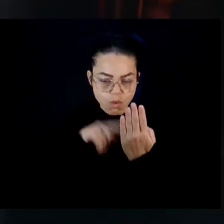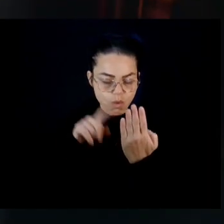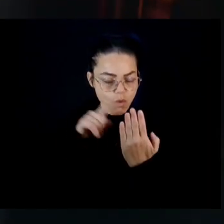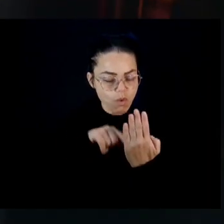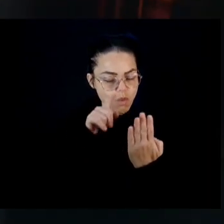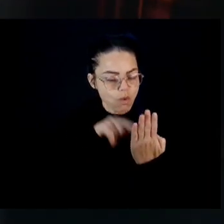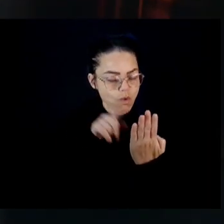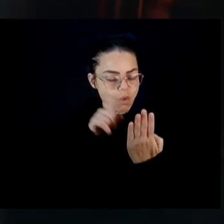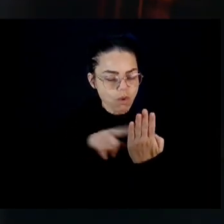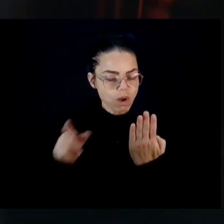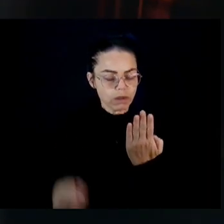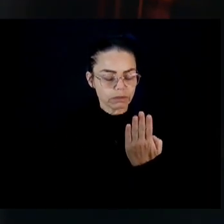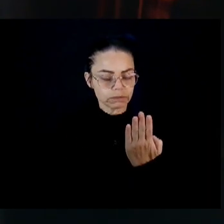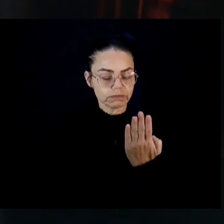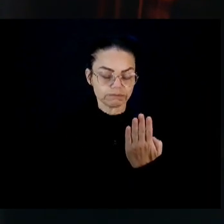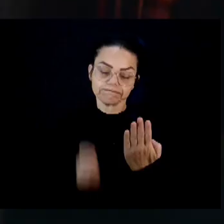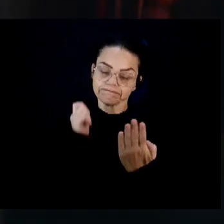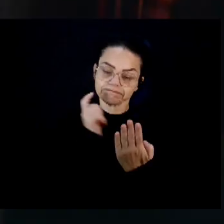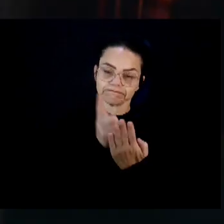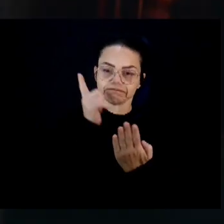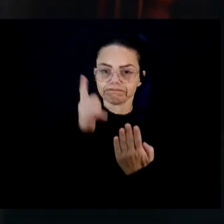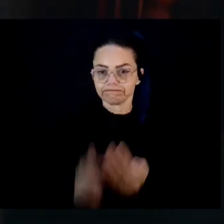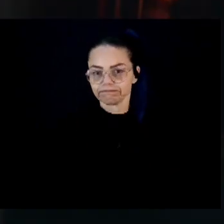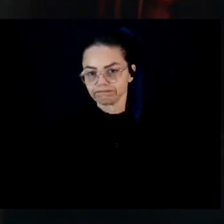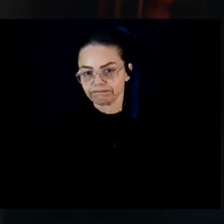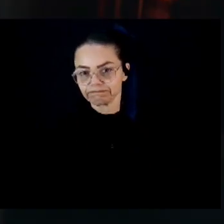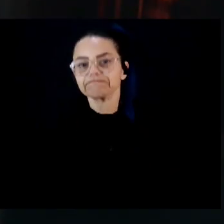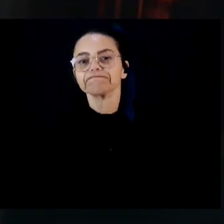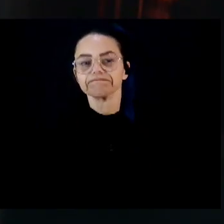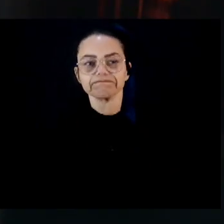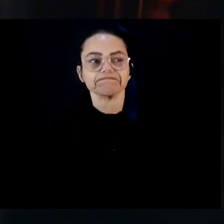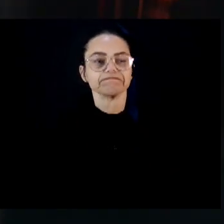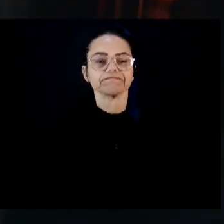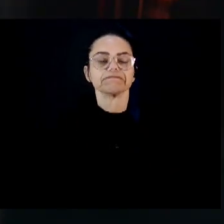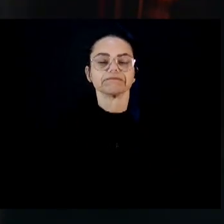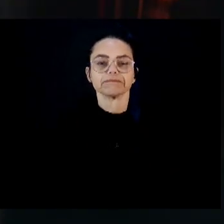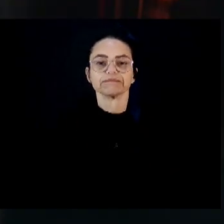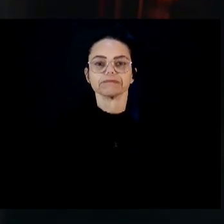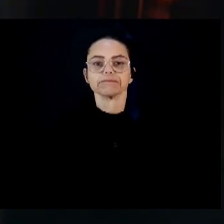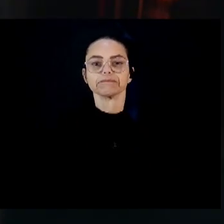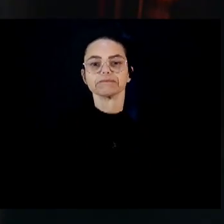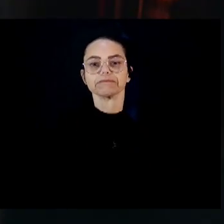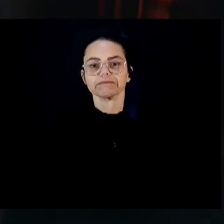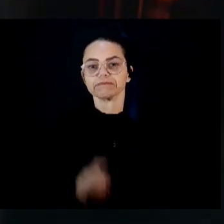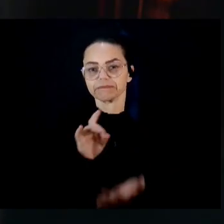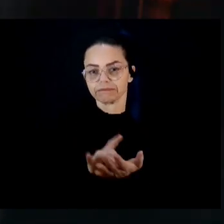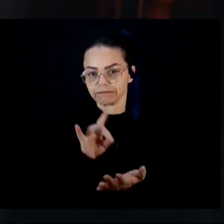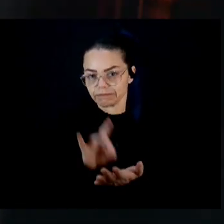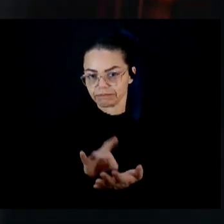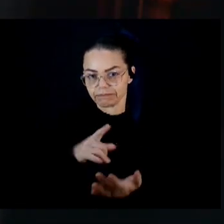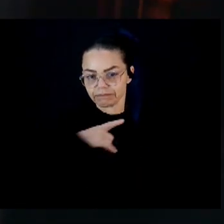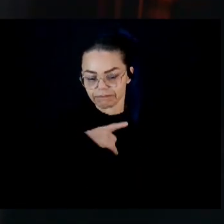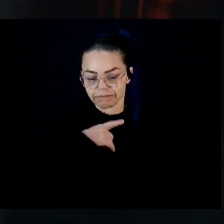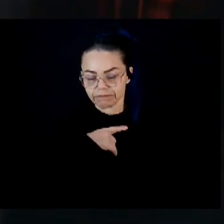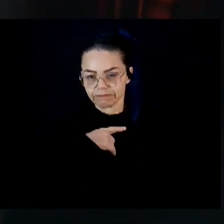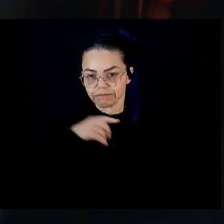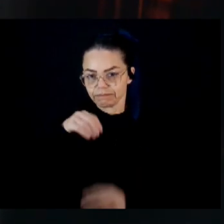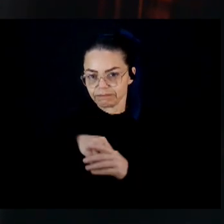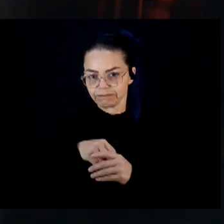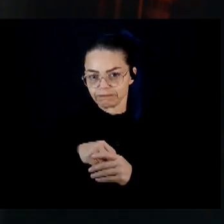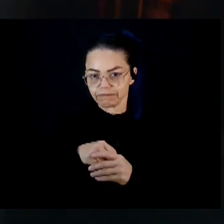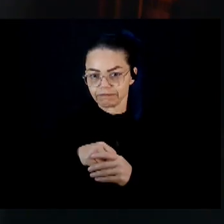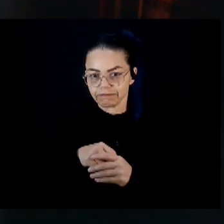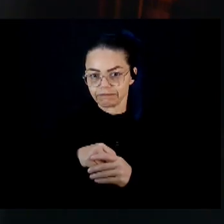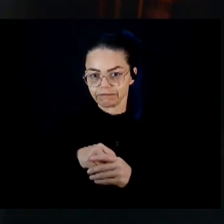suplementos. E aí você acaba comprando, mas comprando de onde, né? E se realmente tem dentro daquela cápsula aquilo